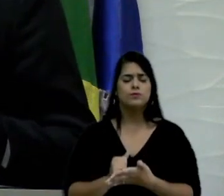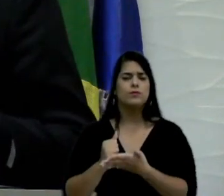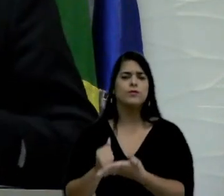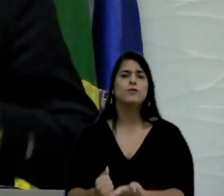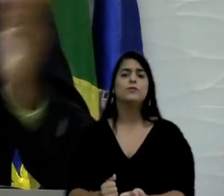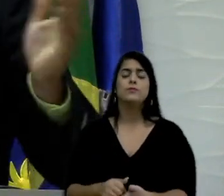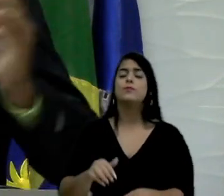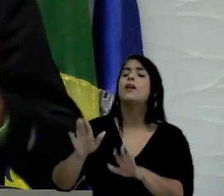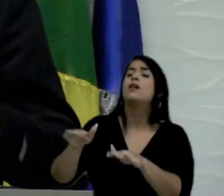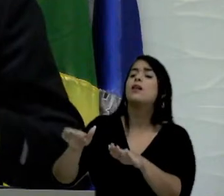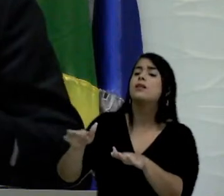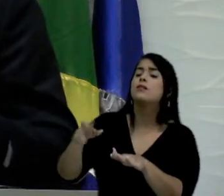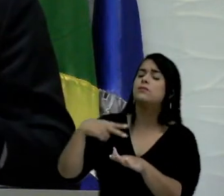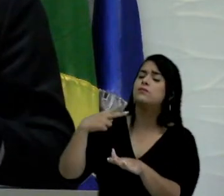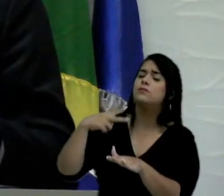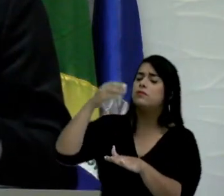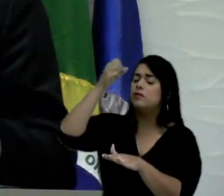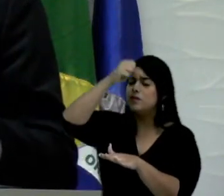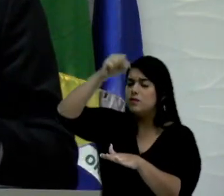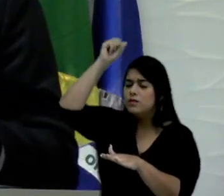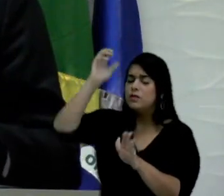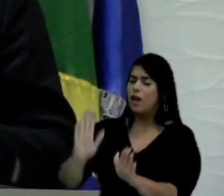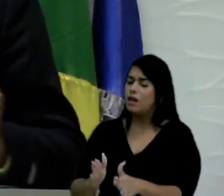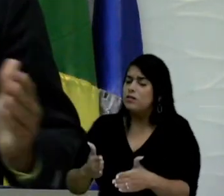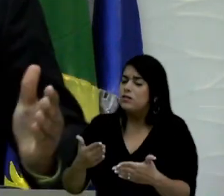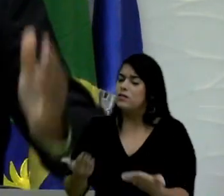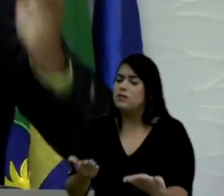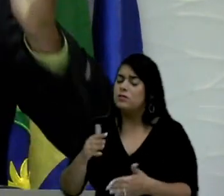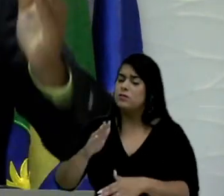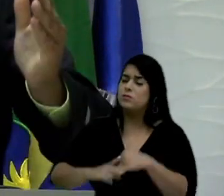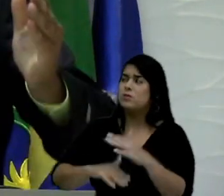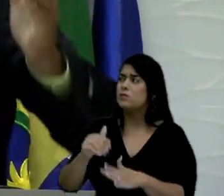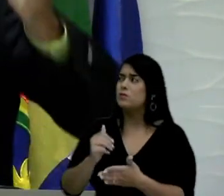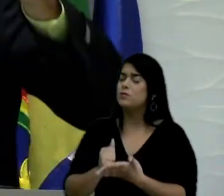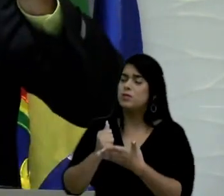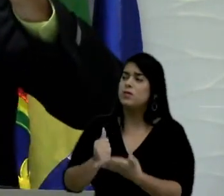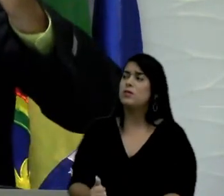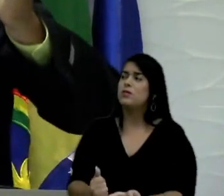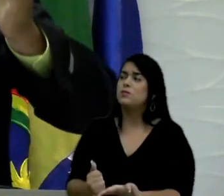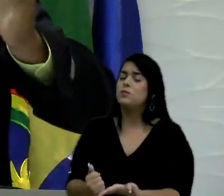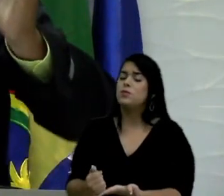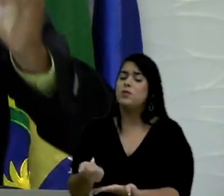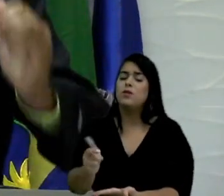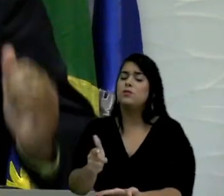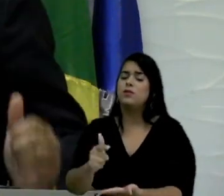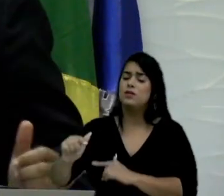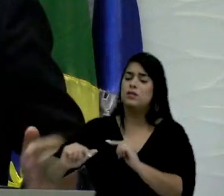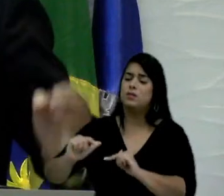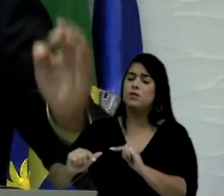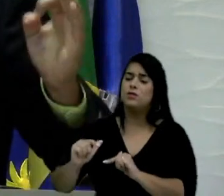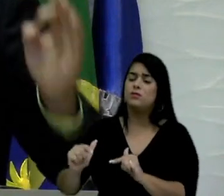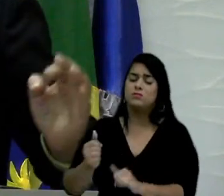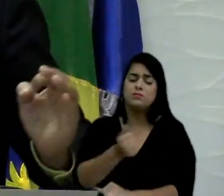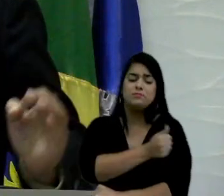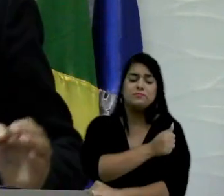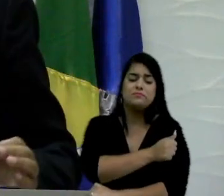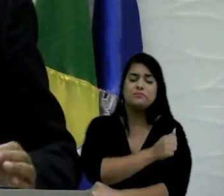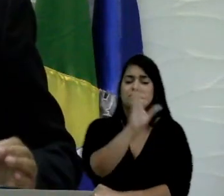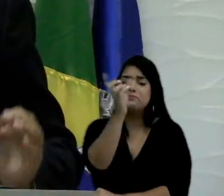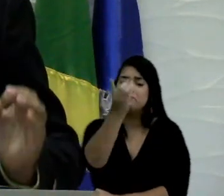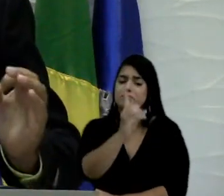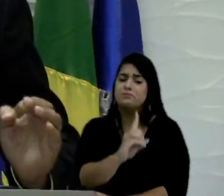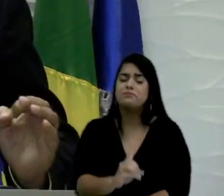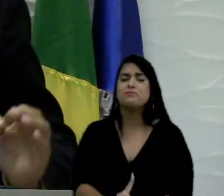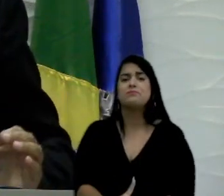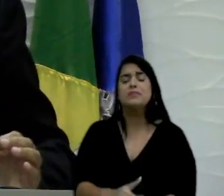sidle Cadê os cuidadores que ainda não estão aí trabalhando com os alunos Tem aluno